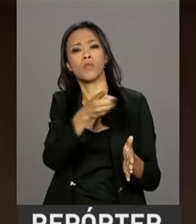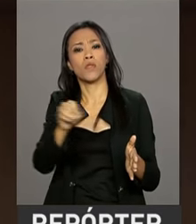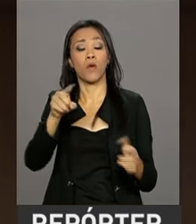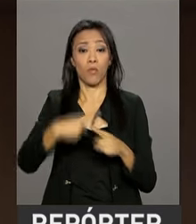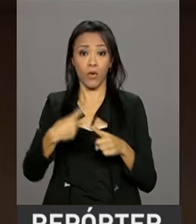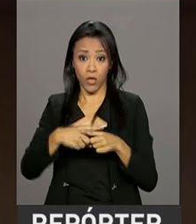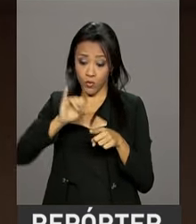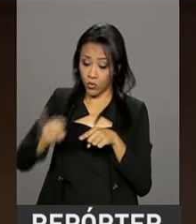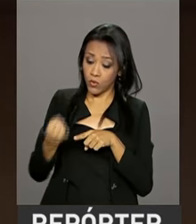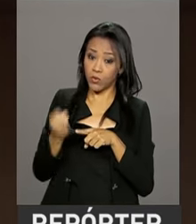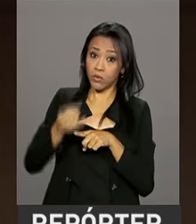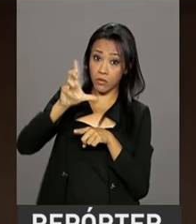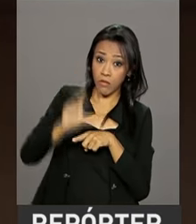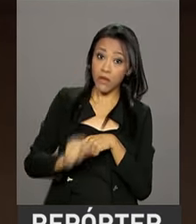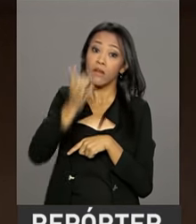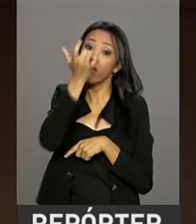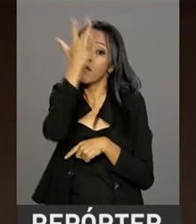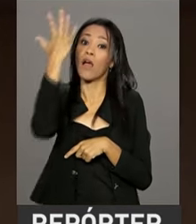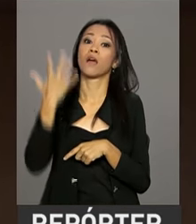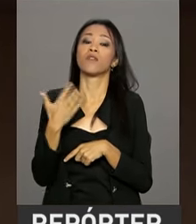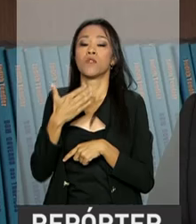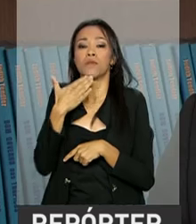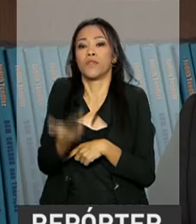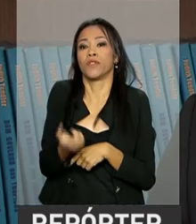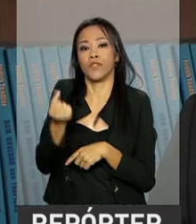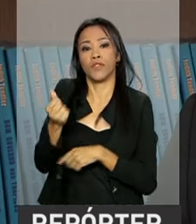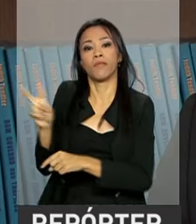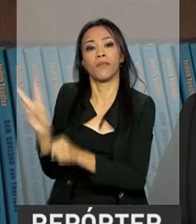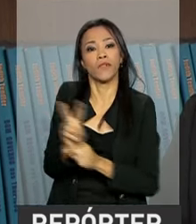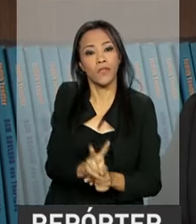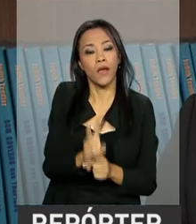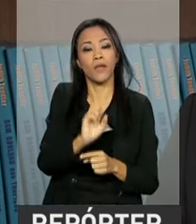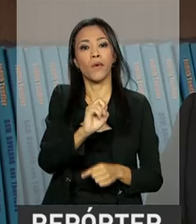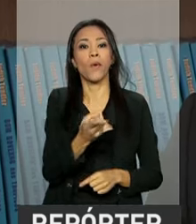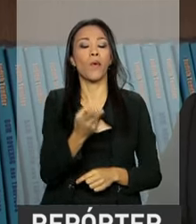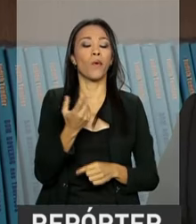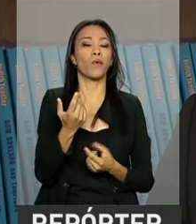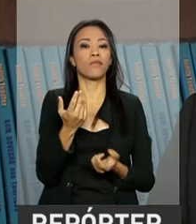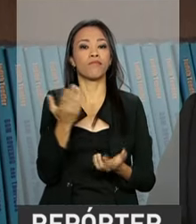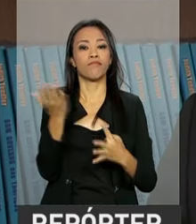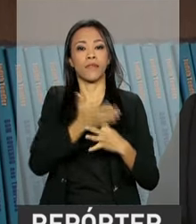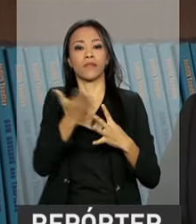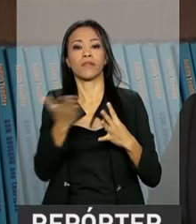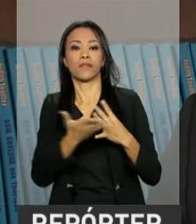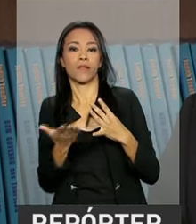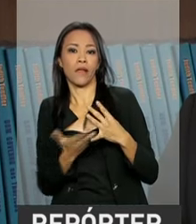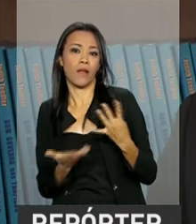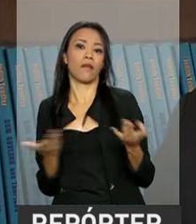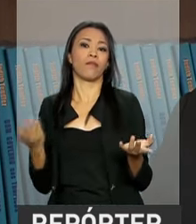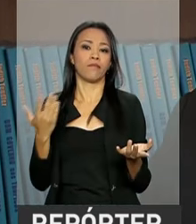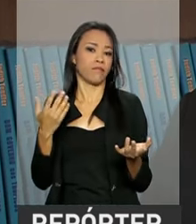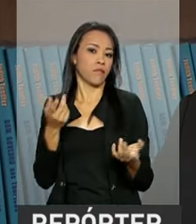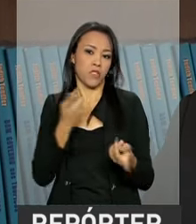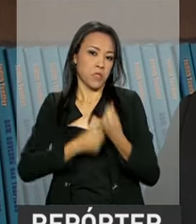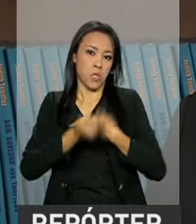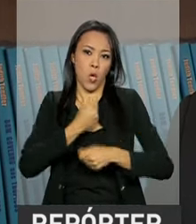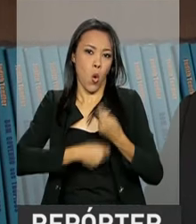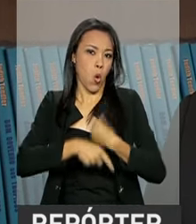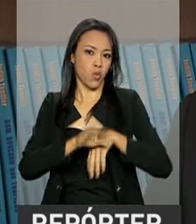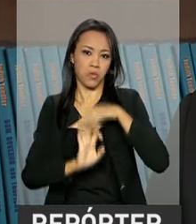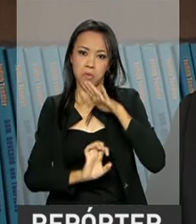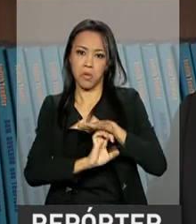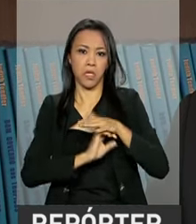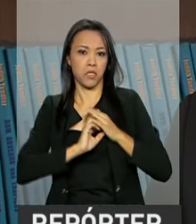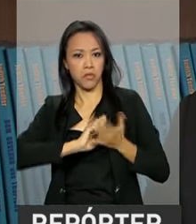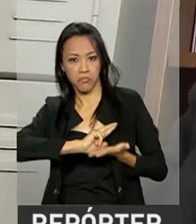fica barato tomaram dinheiro emprestado ou fazer um financiamento para ampliar um negócio fazendo a economia